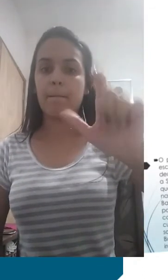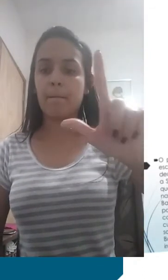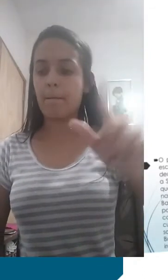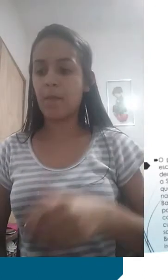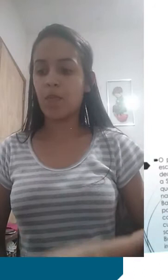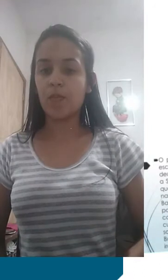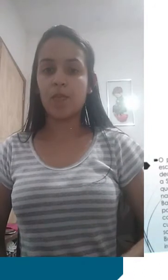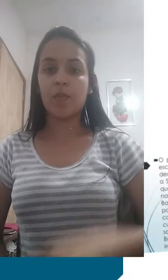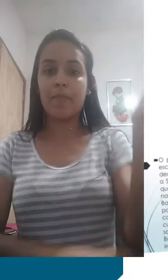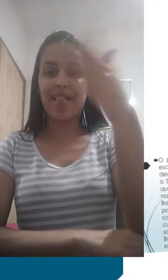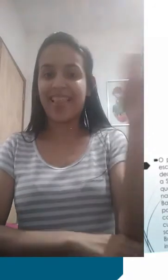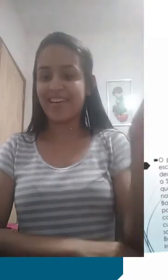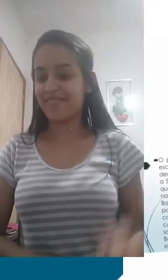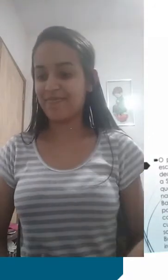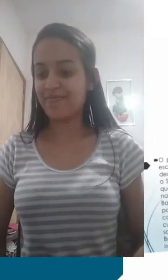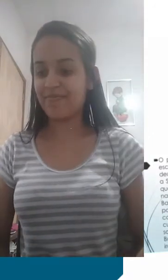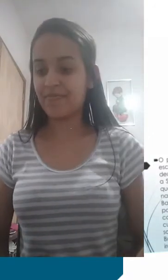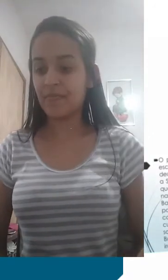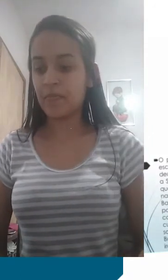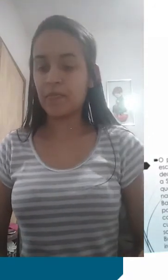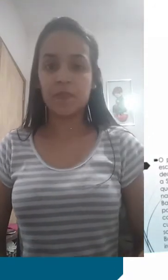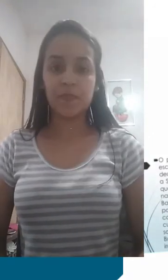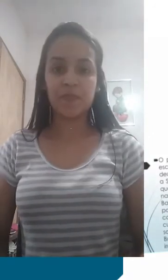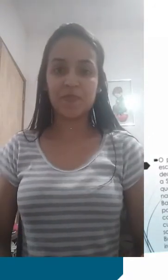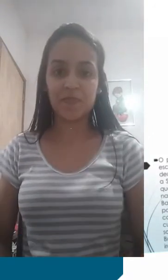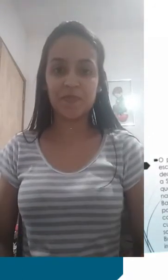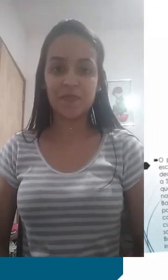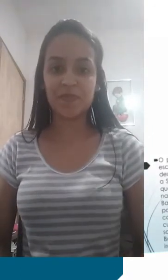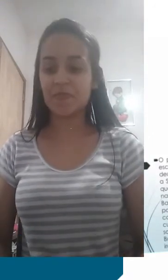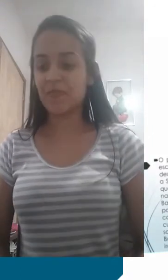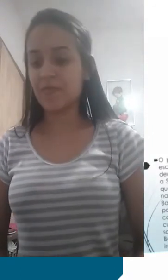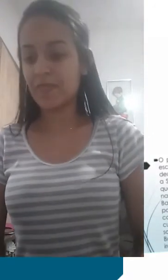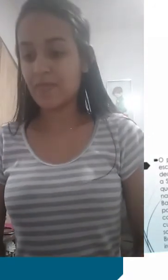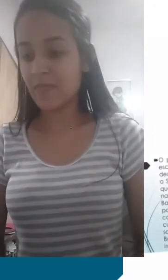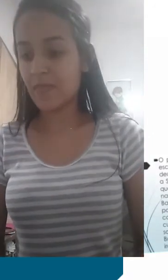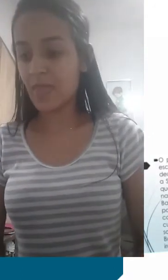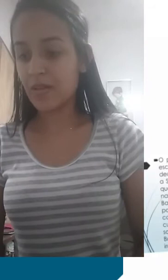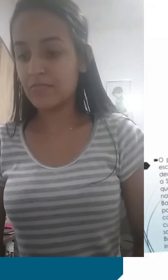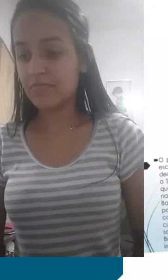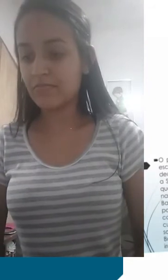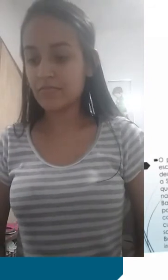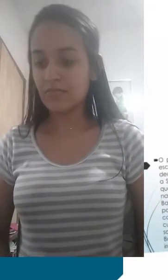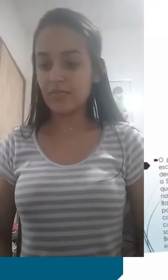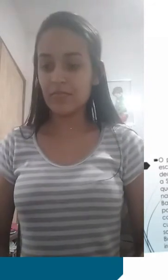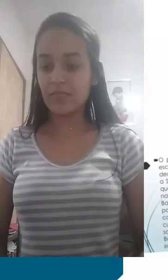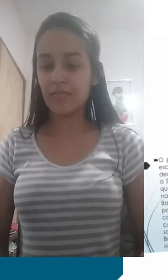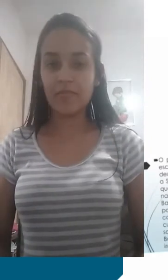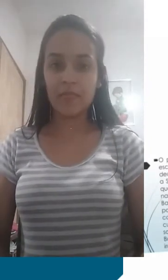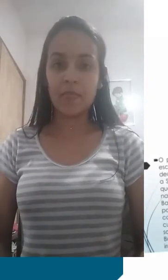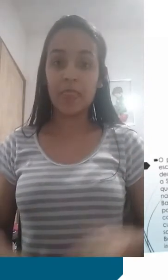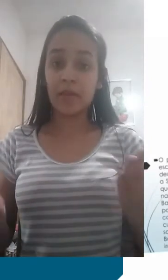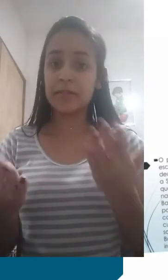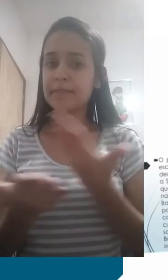Carvalho. Uma pequena parada para recitar um pedaço desse poema do